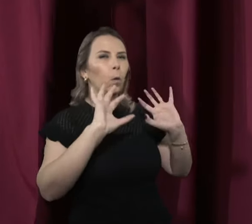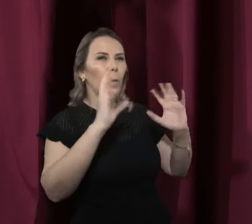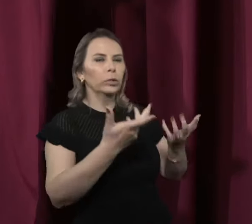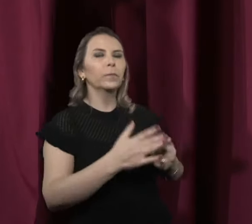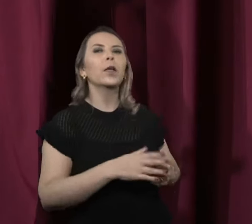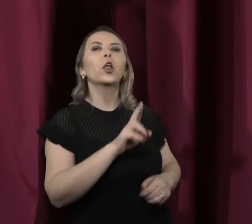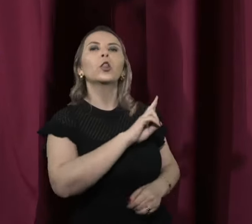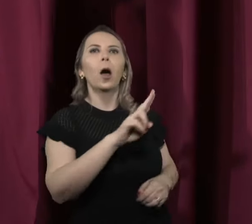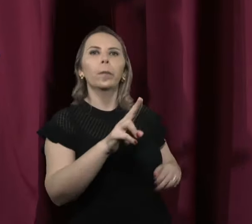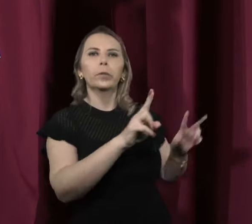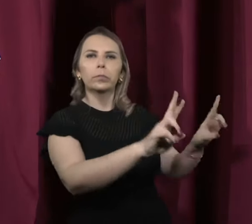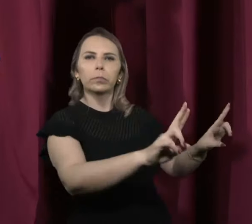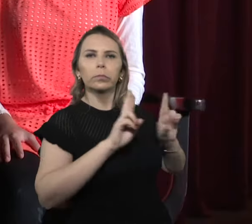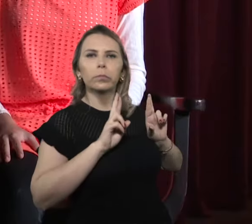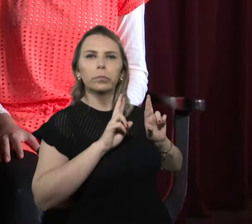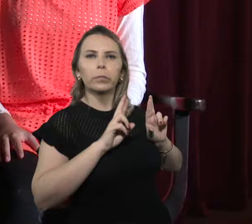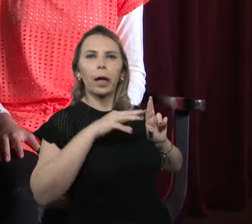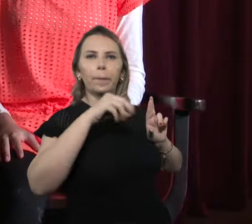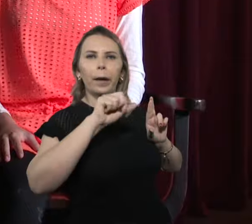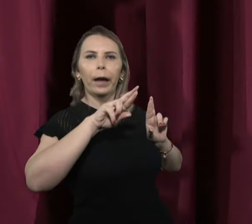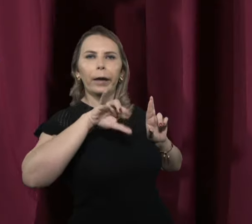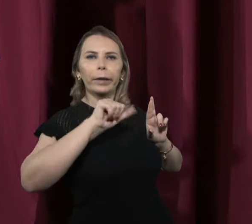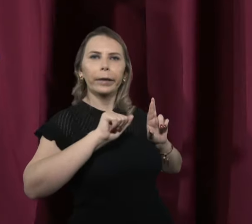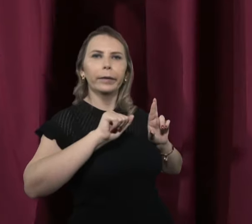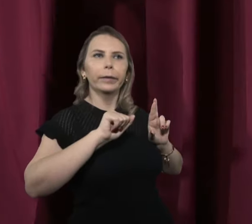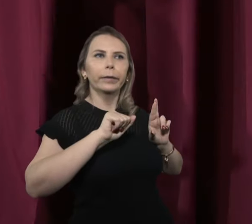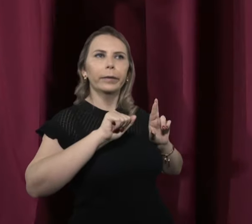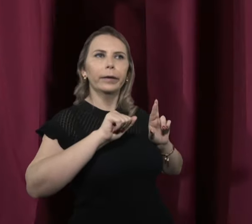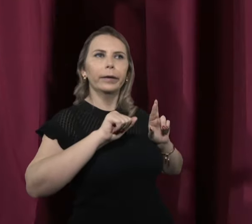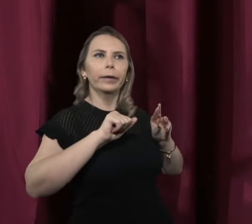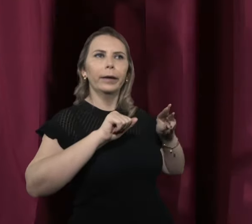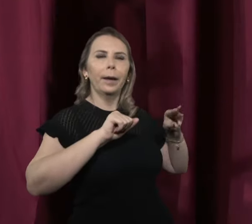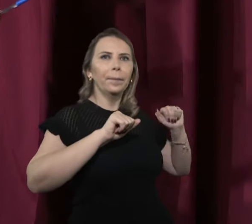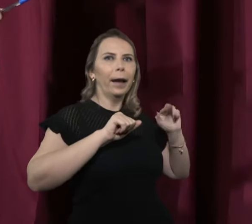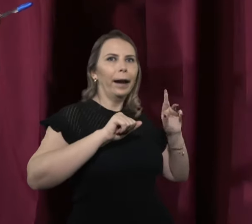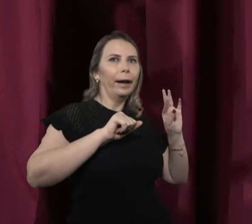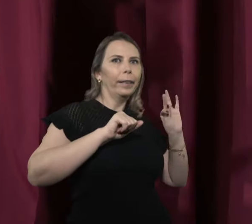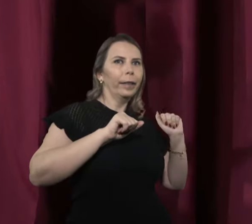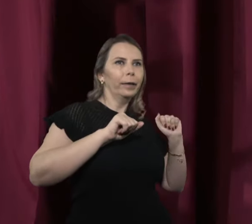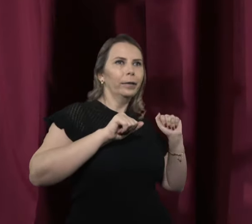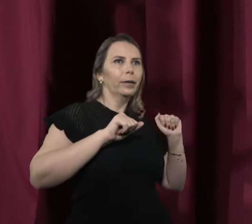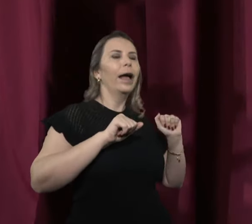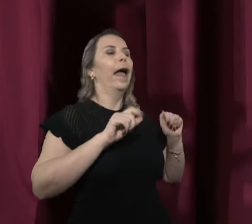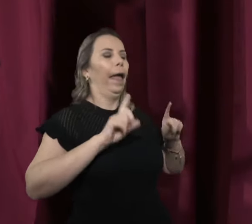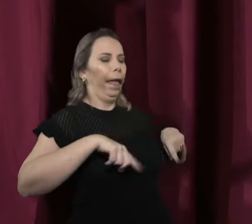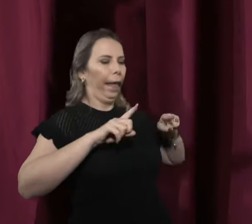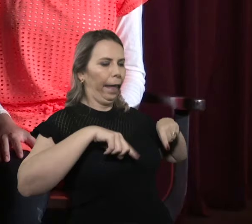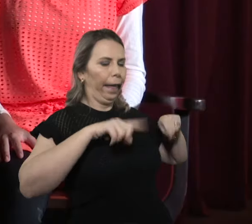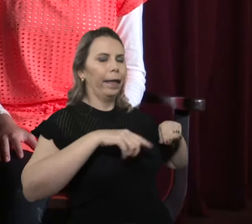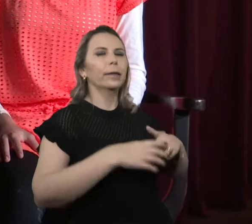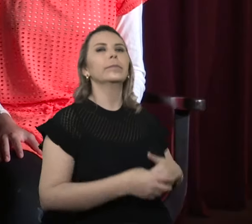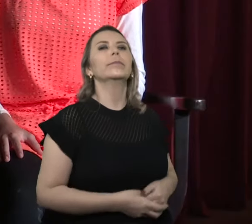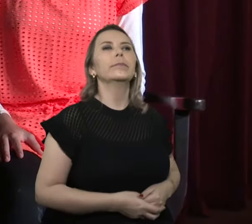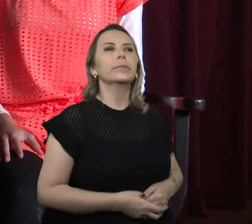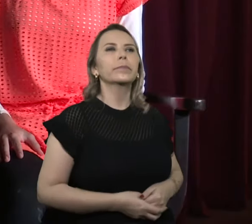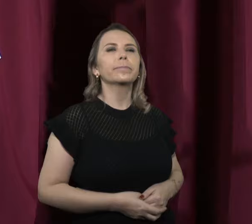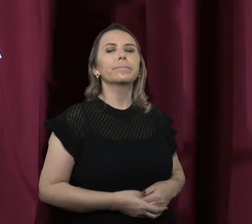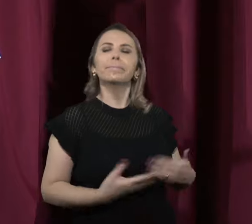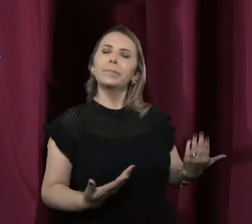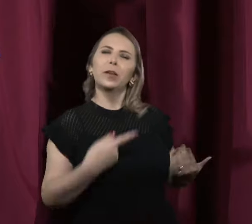tá acontecendo. Nome? Maria. Ah, então você é a Marta e você é a Maria.